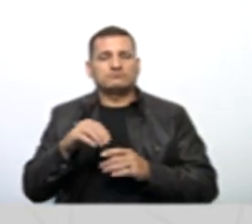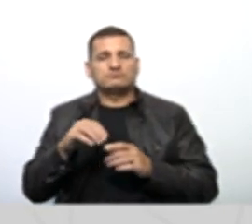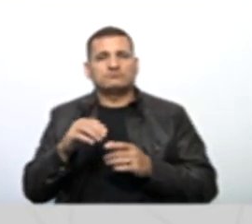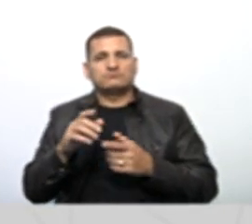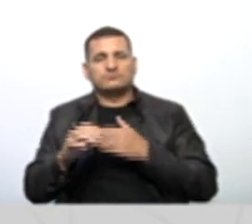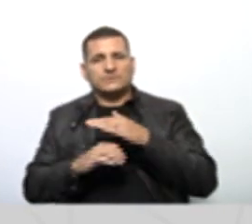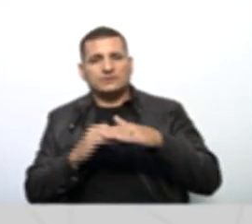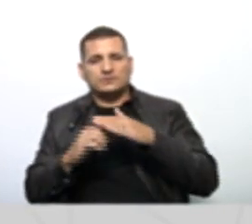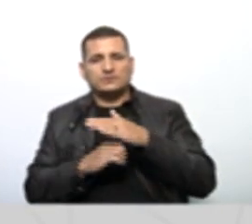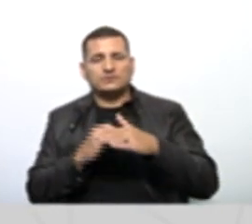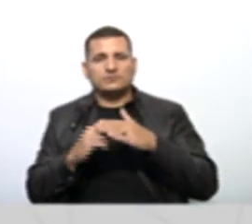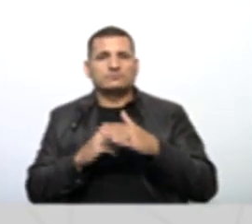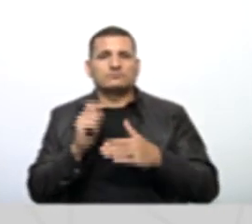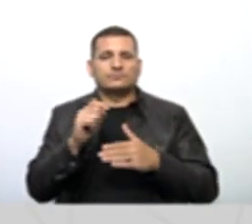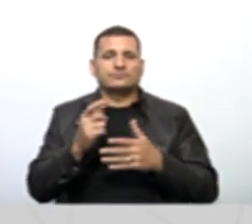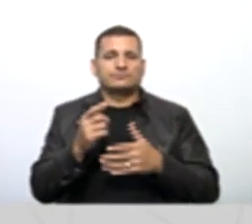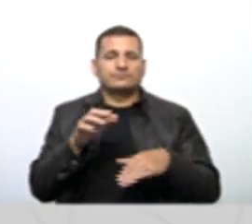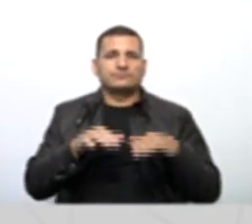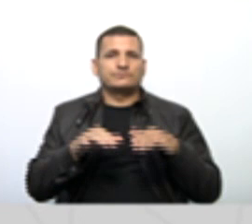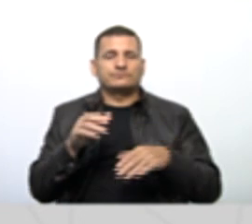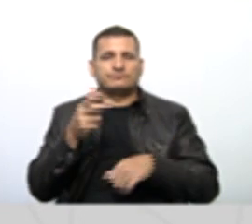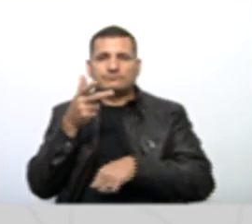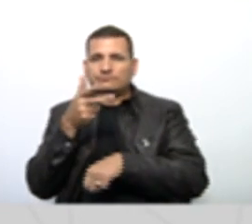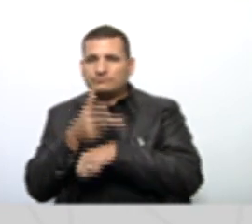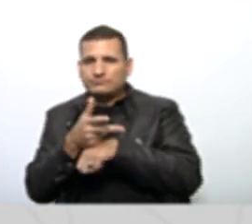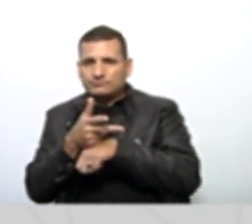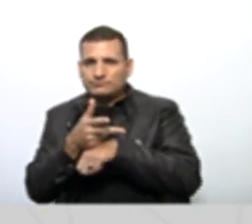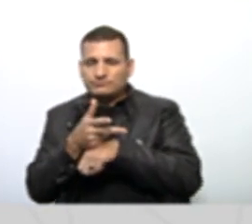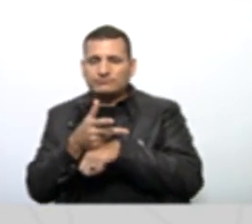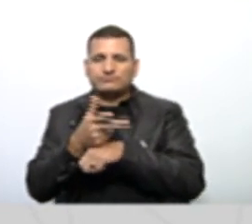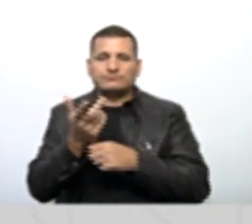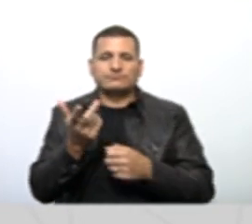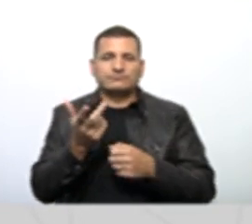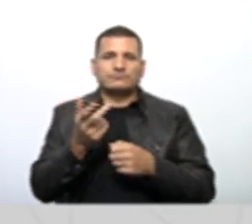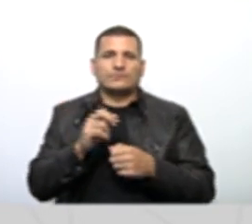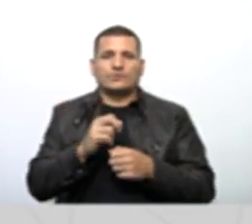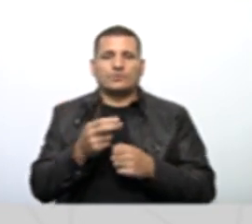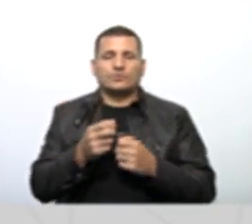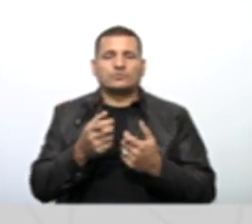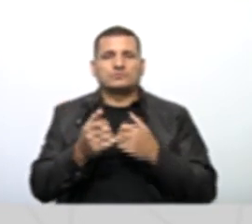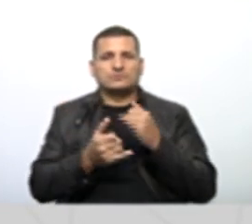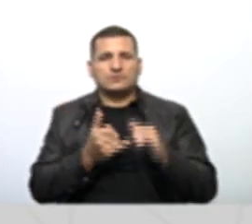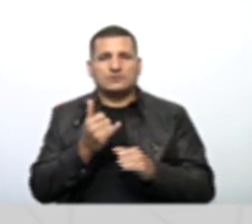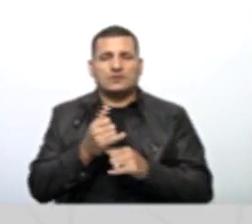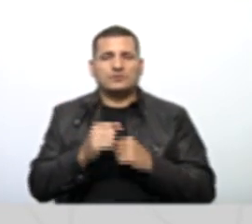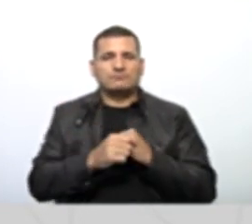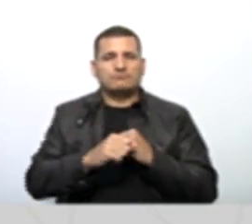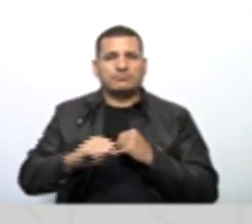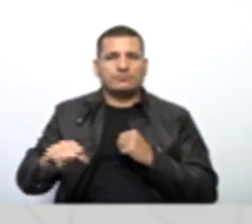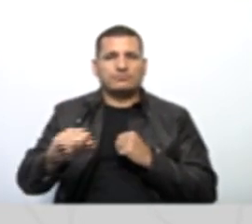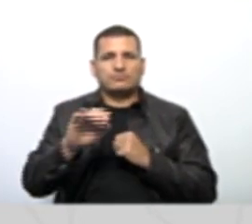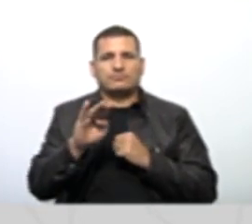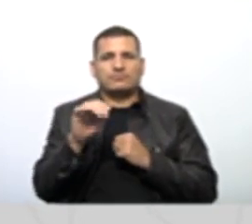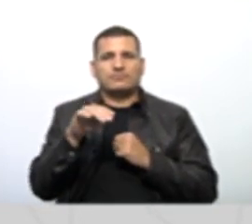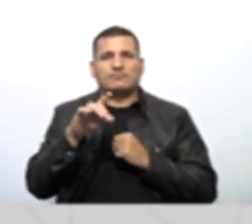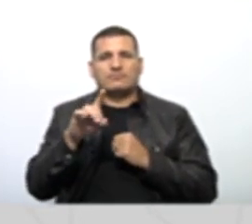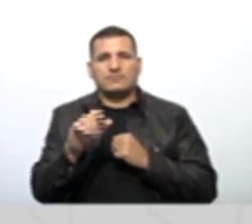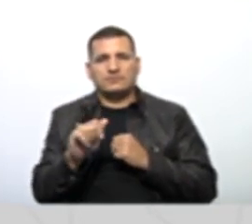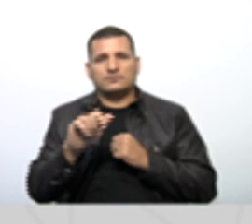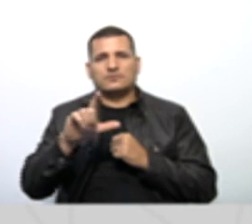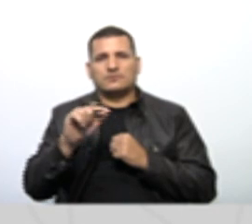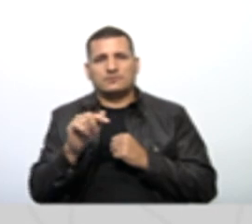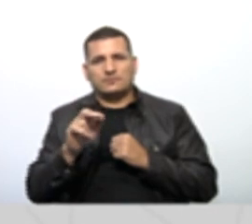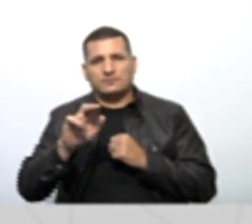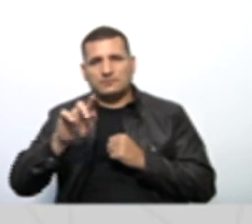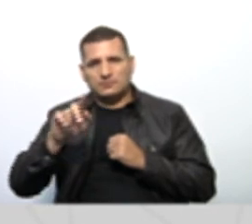pra conectar o sistema de monitoração de tv conexão de banda larga e peu empresas de cabo e acabou